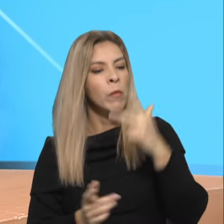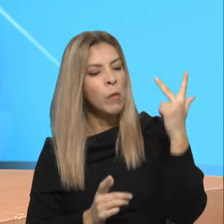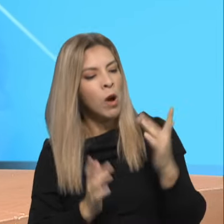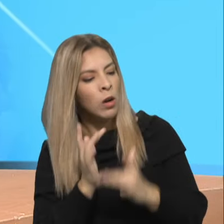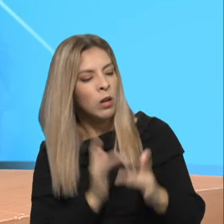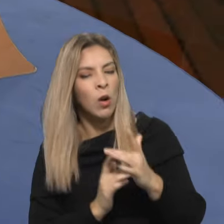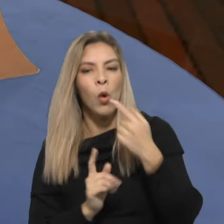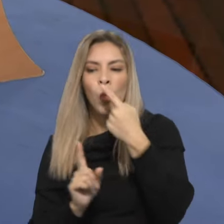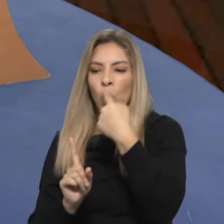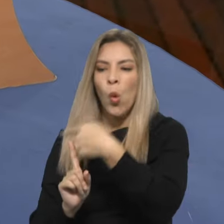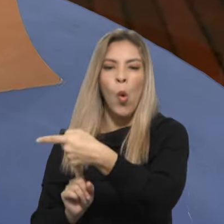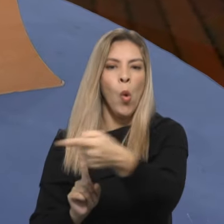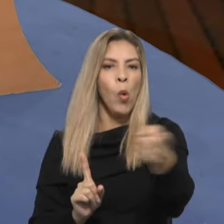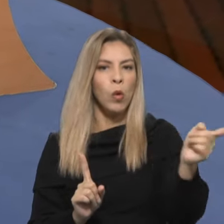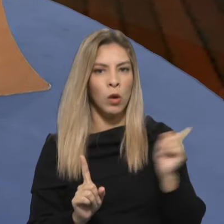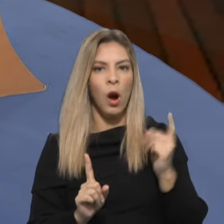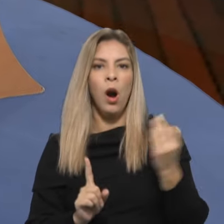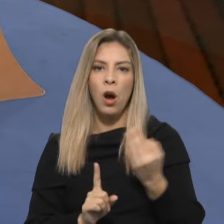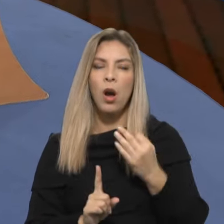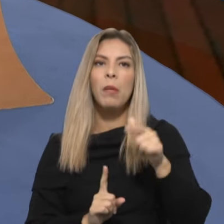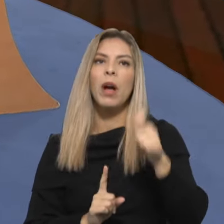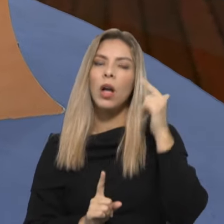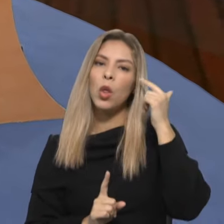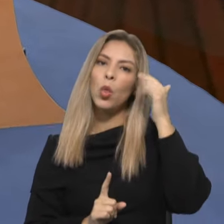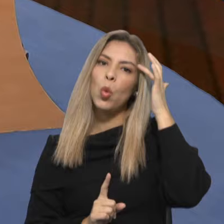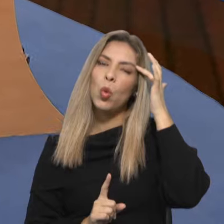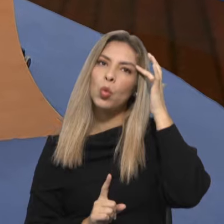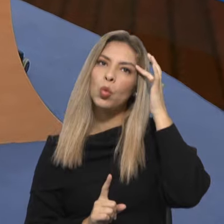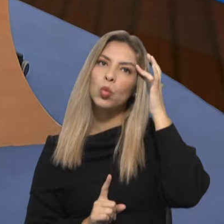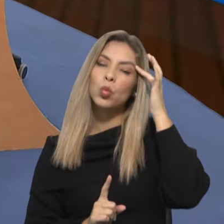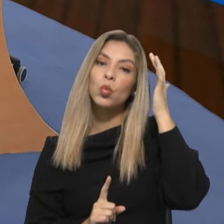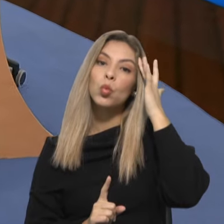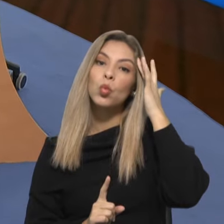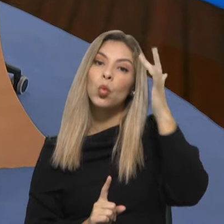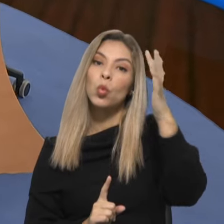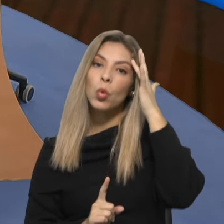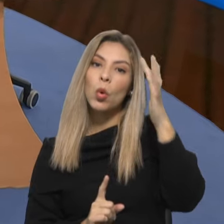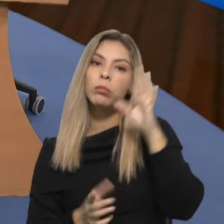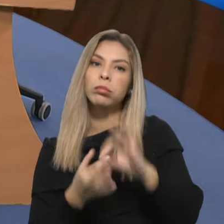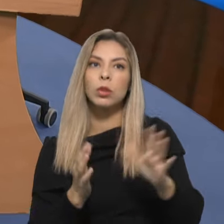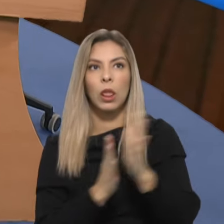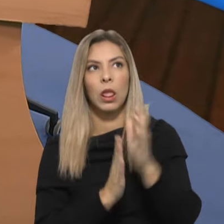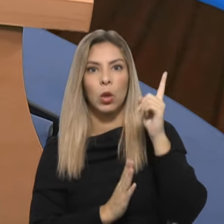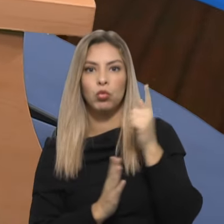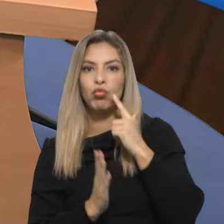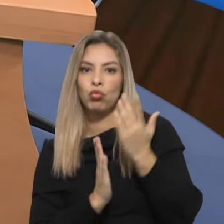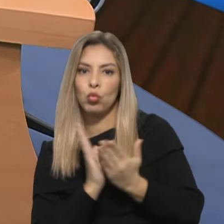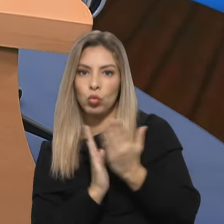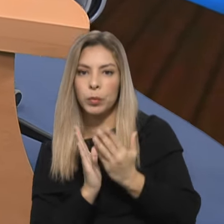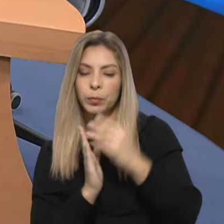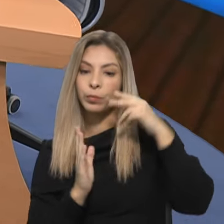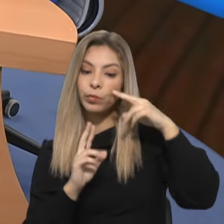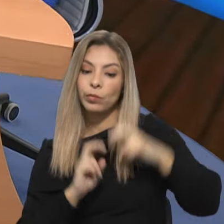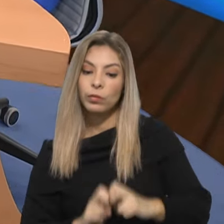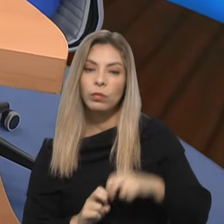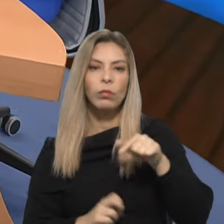para todos. E essa é a questão também da teologia, do estudo da teologia, não é? De saber se Maria tinha sido também redimida ou salva por Cristo ou não. Essa